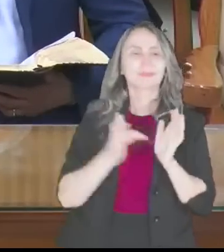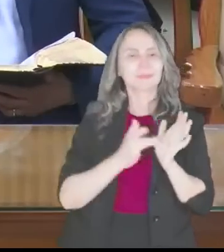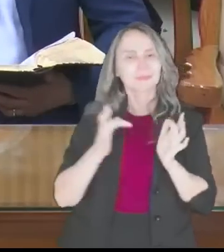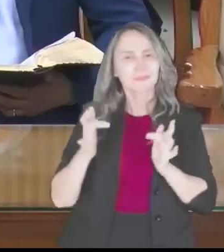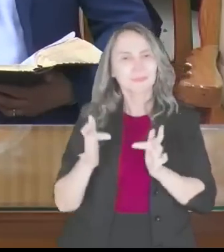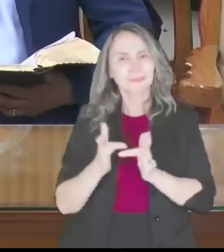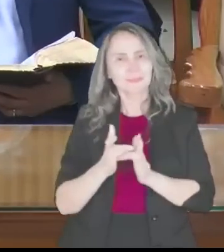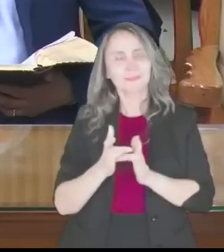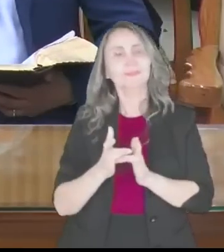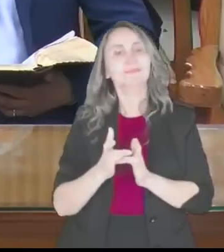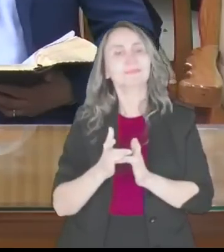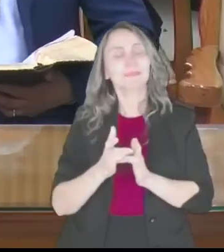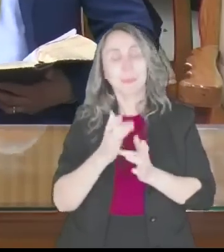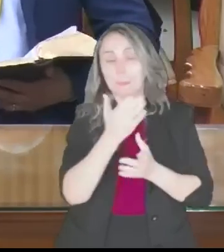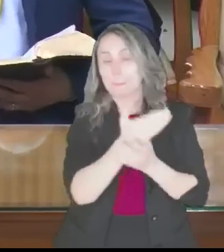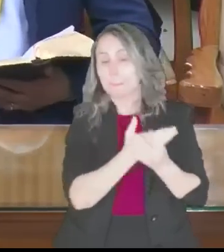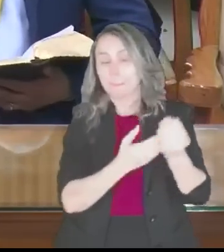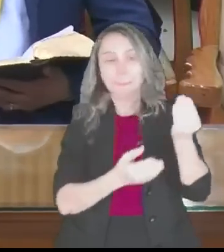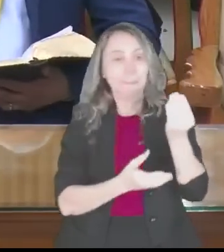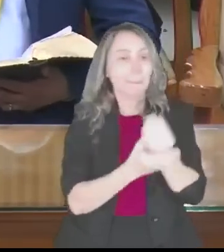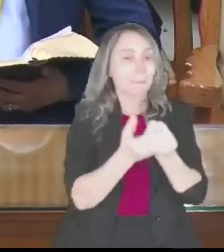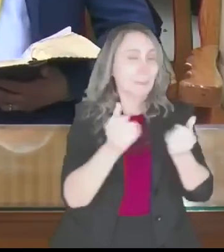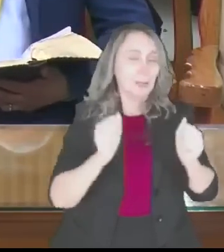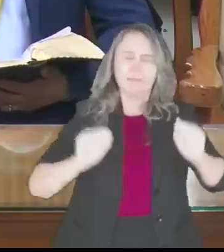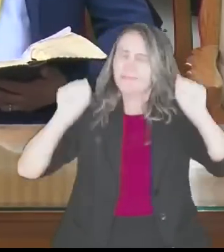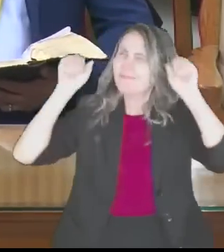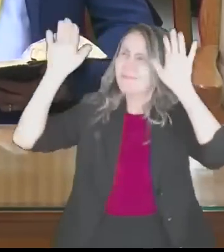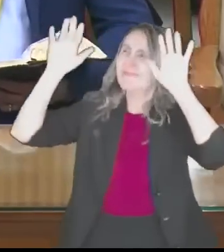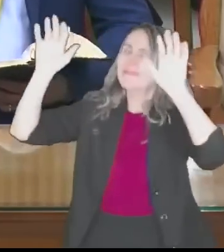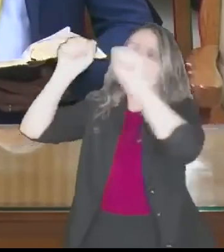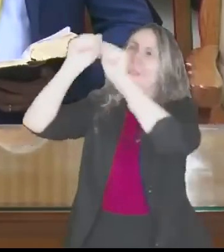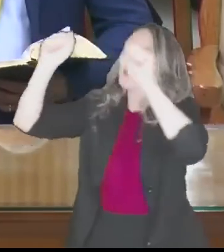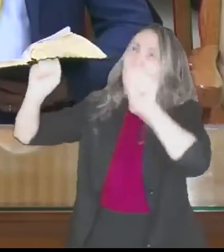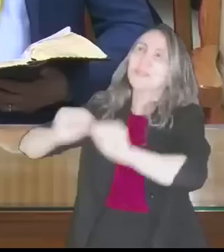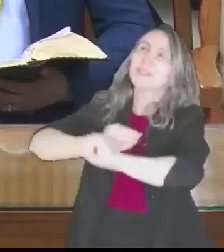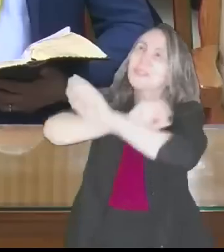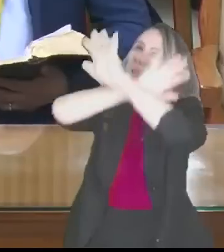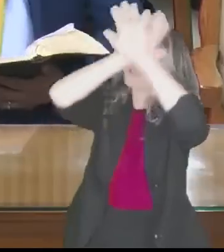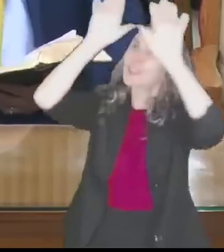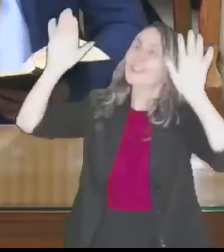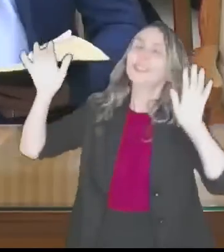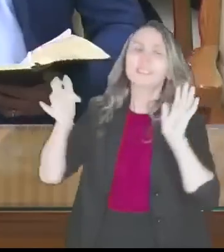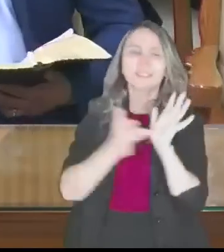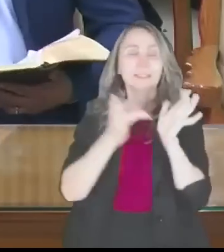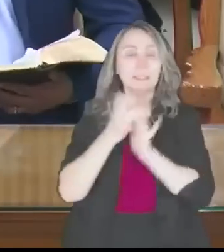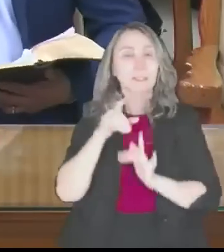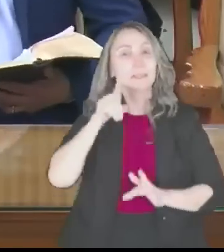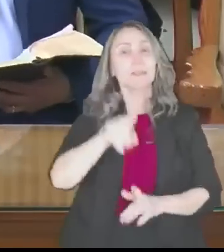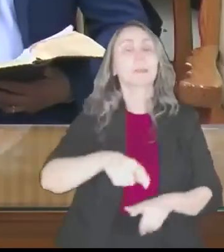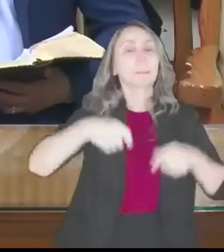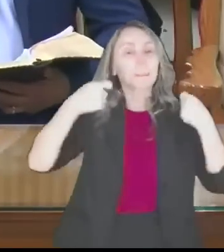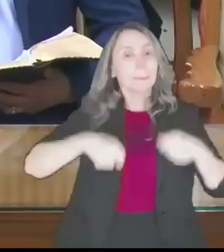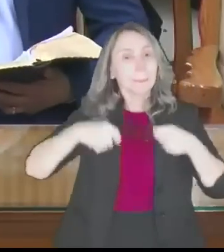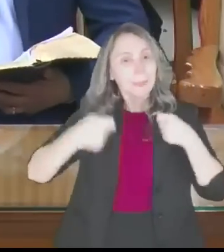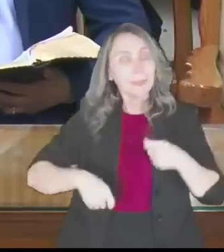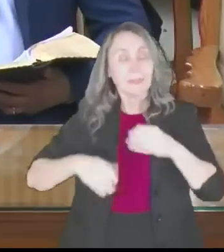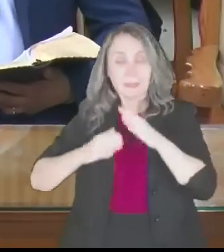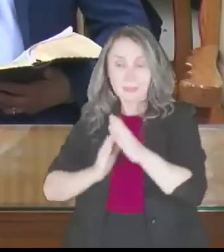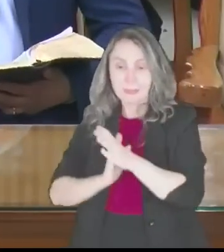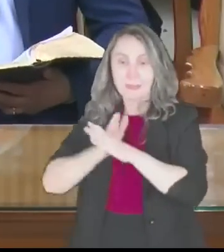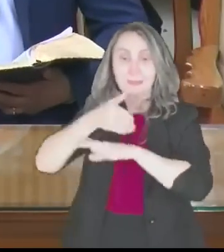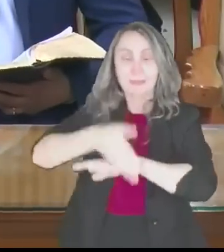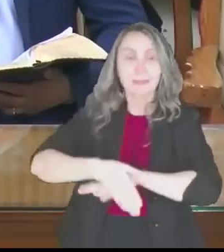Quem pode levantar a mão e dar um glória para Jesus mais forte nesta noite? Você tem que entrar na